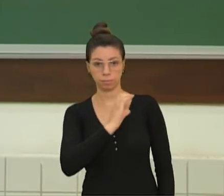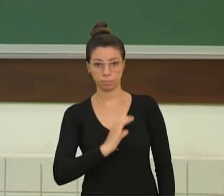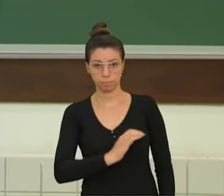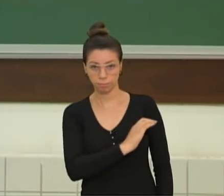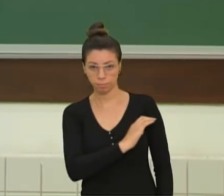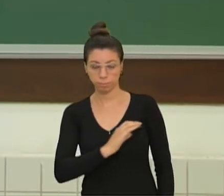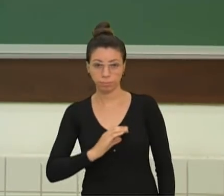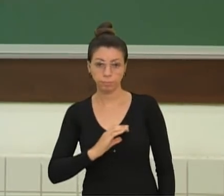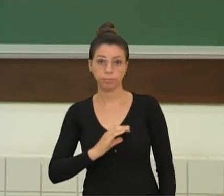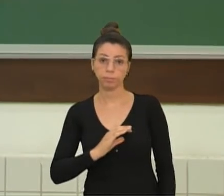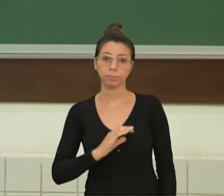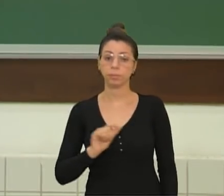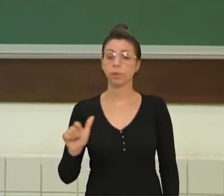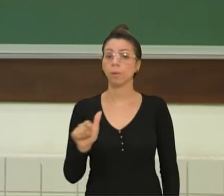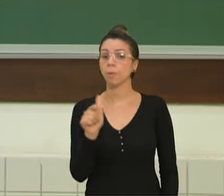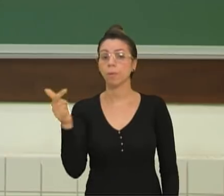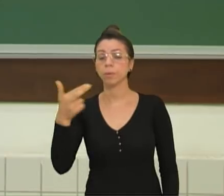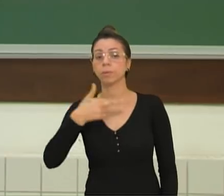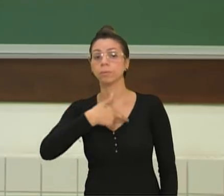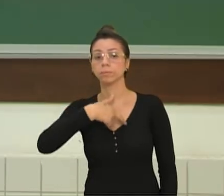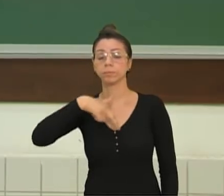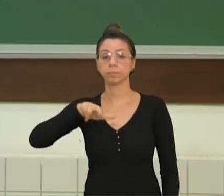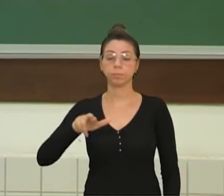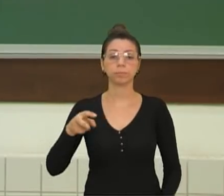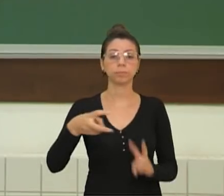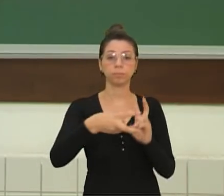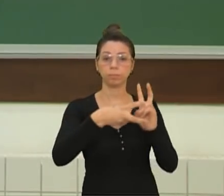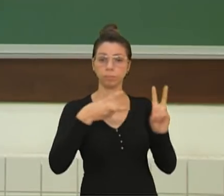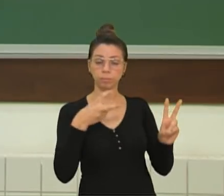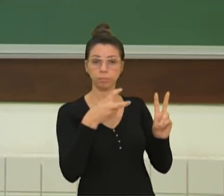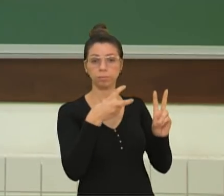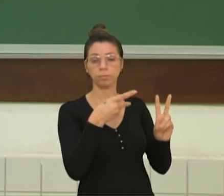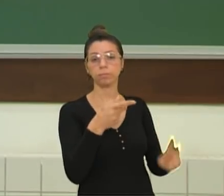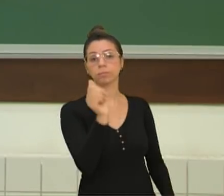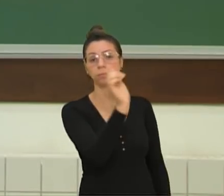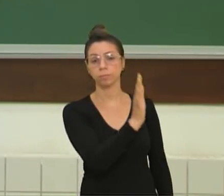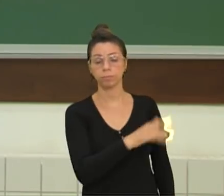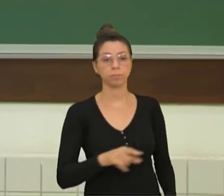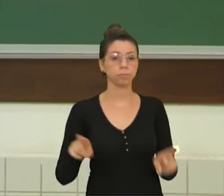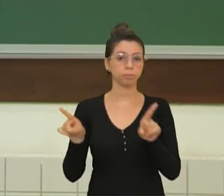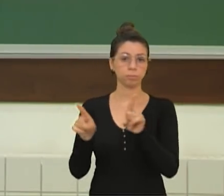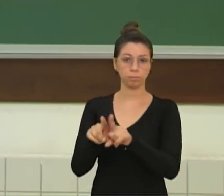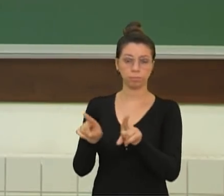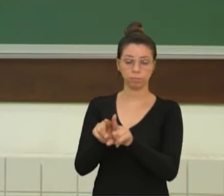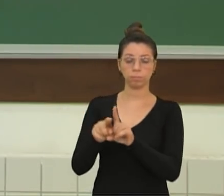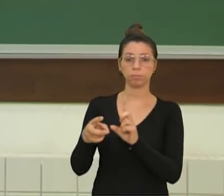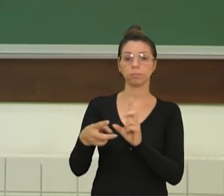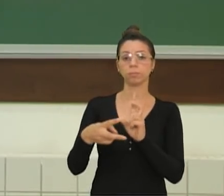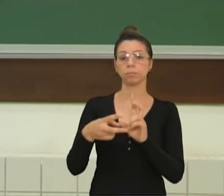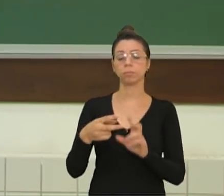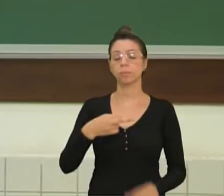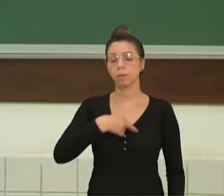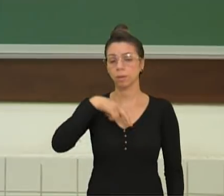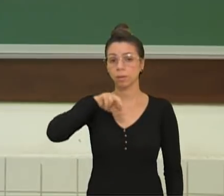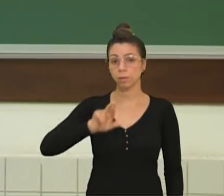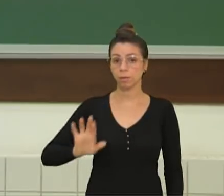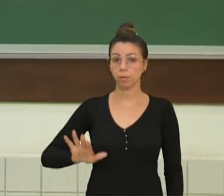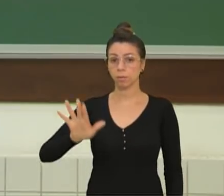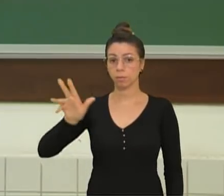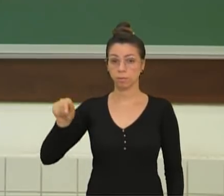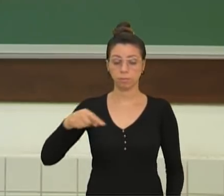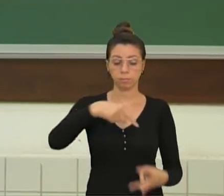quanto as outras religiões indígenas no Brasil e, ao mesmo tempo, a religião de matriz africana, essas